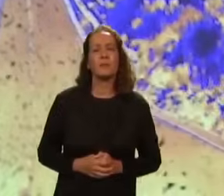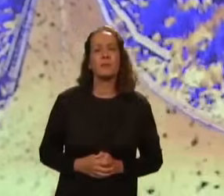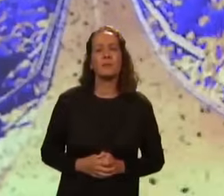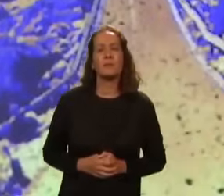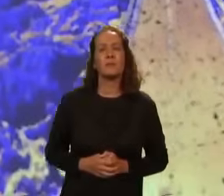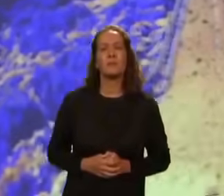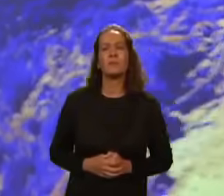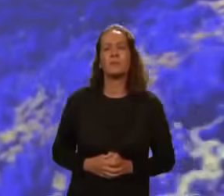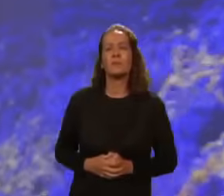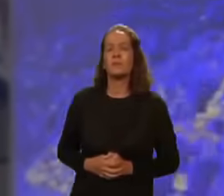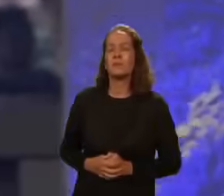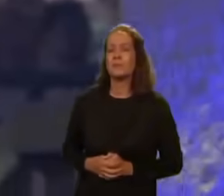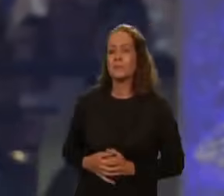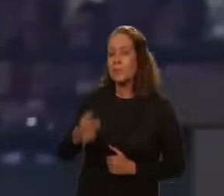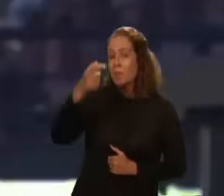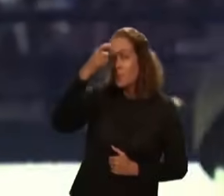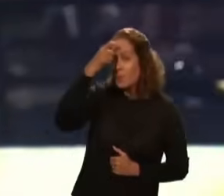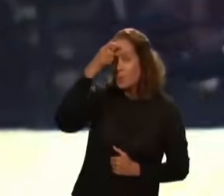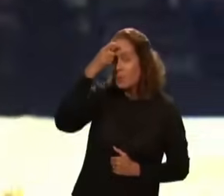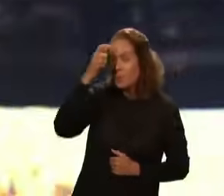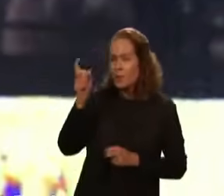Eu falei que eu ia ler mente.